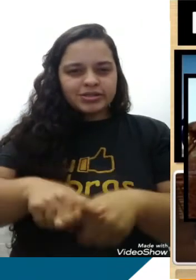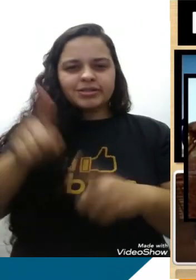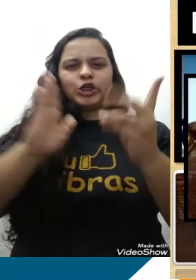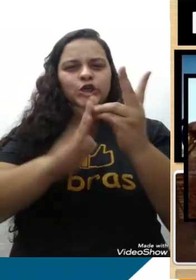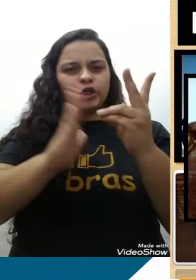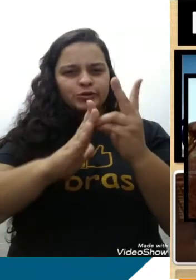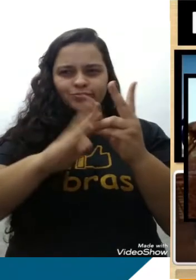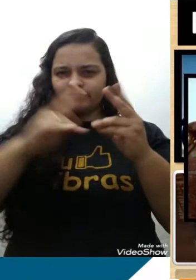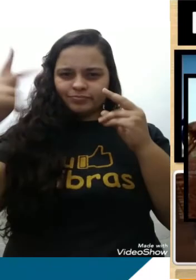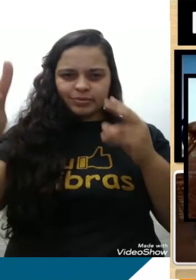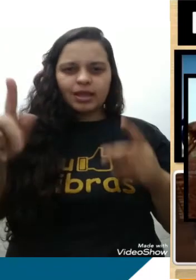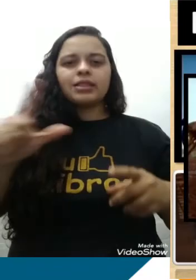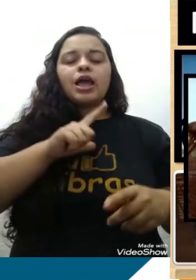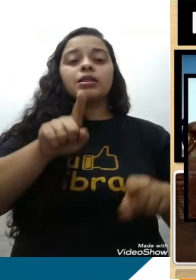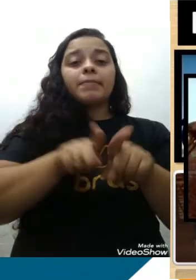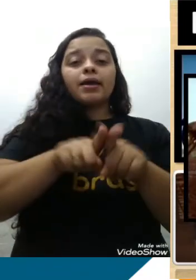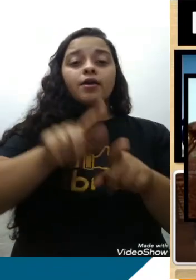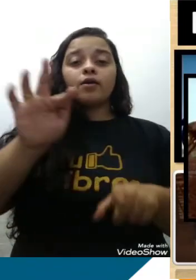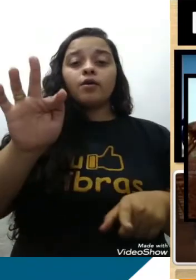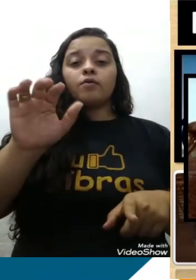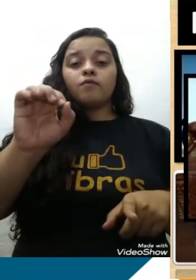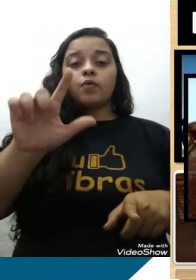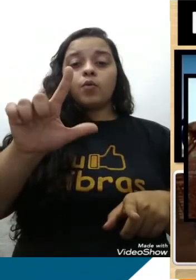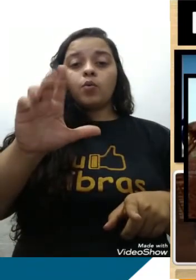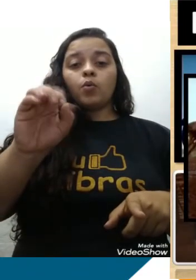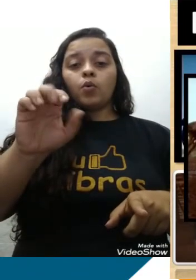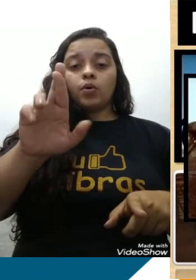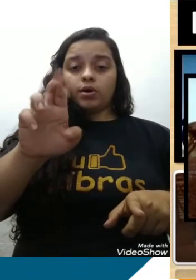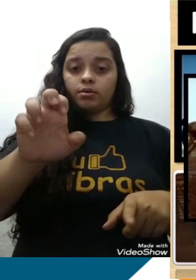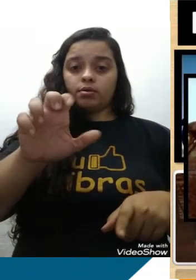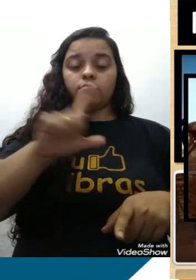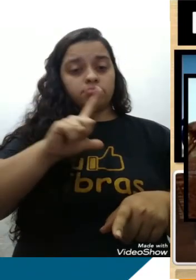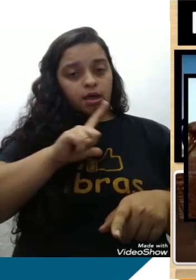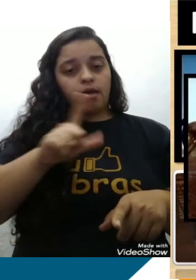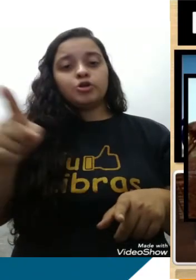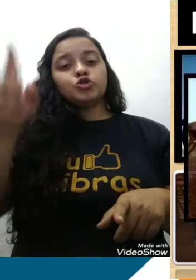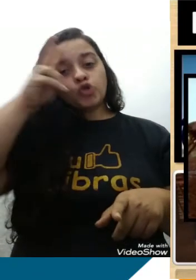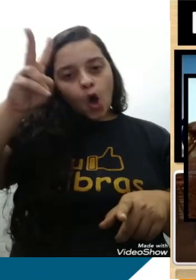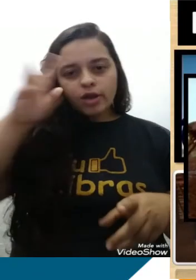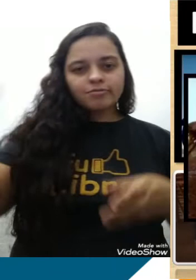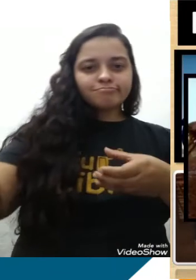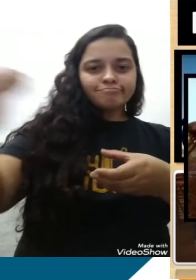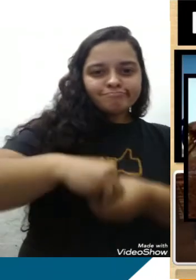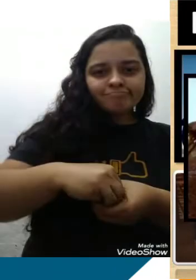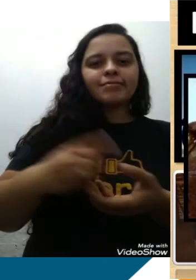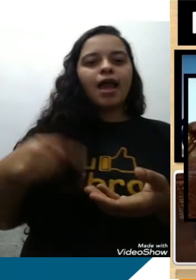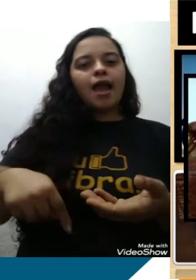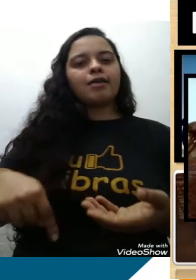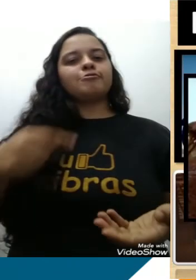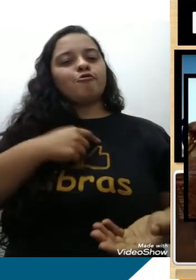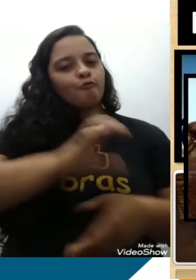quantas histórias indígenas se tornaram parte do folclore brasileiro, porque são parte da cultura brasileira, né? Então, a confecção